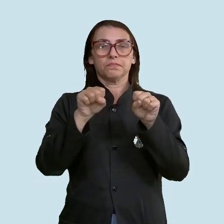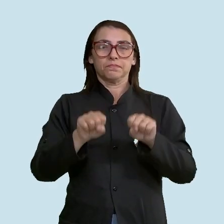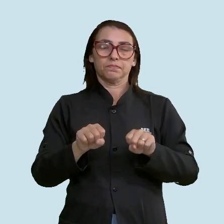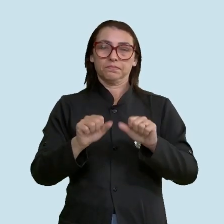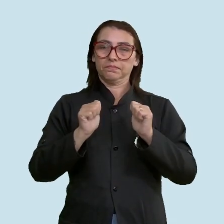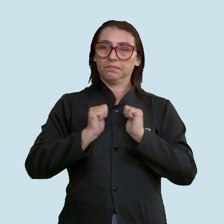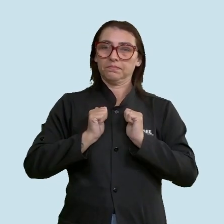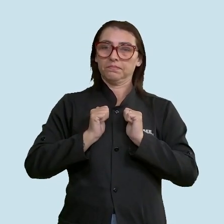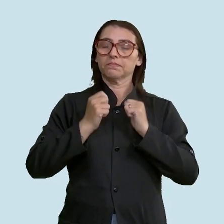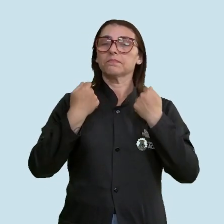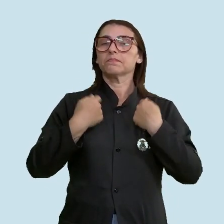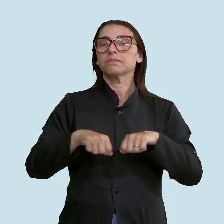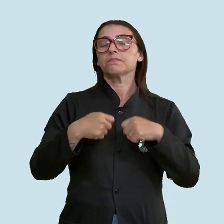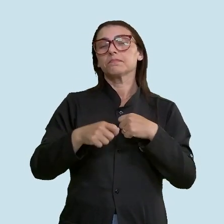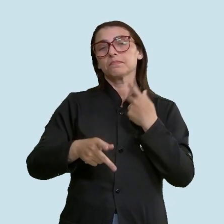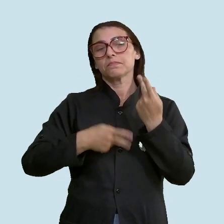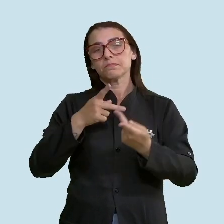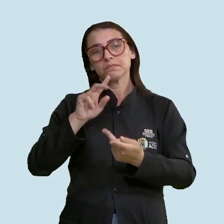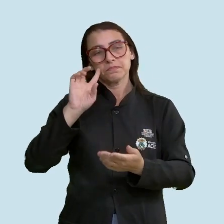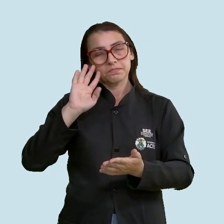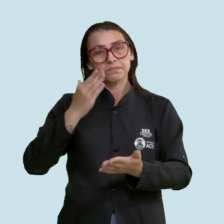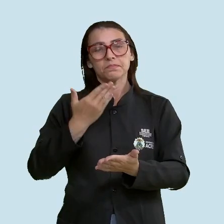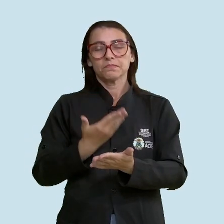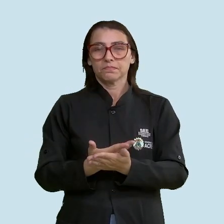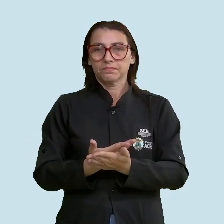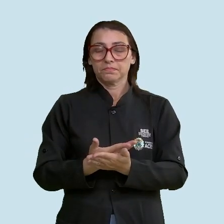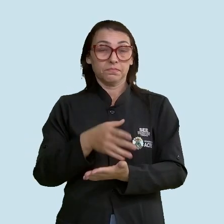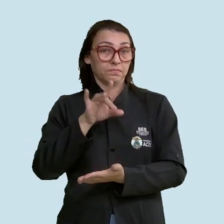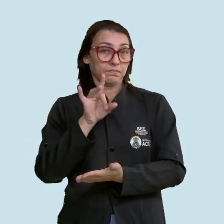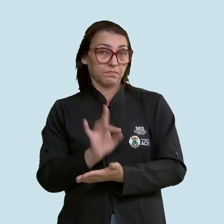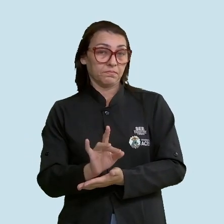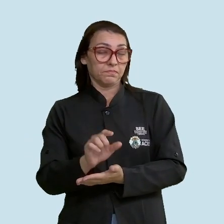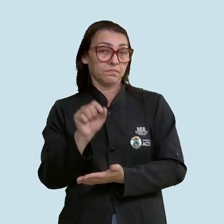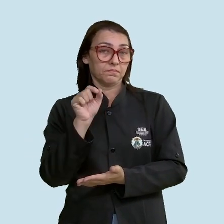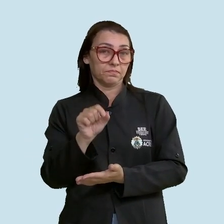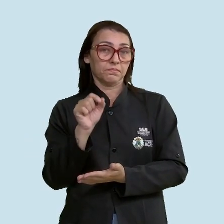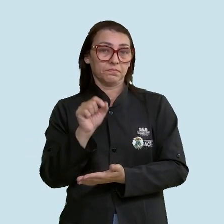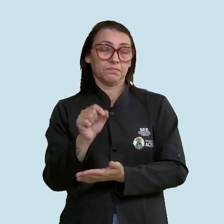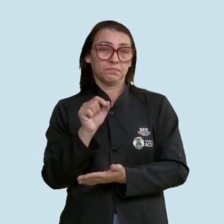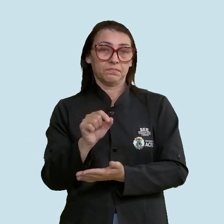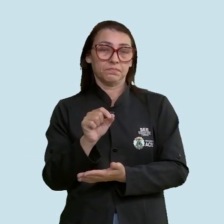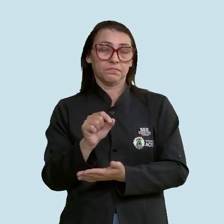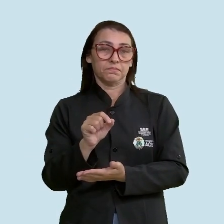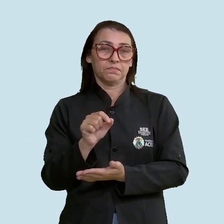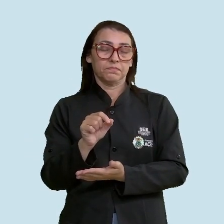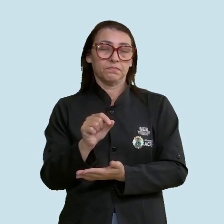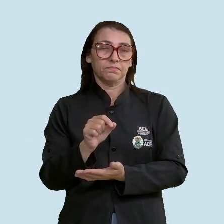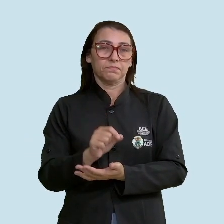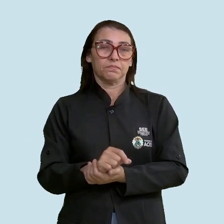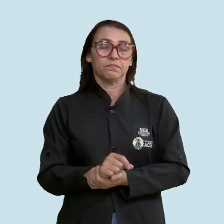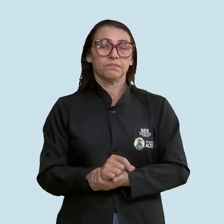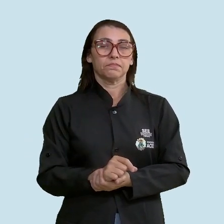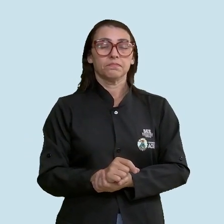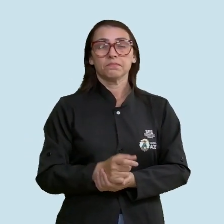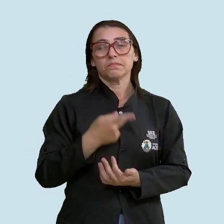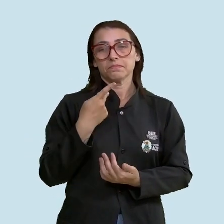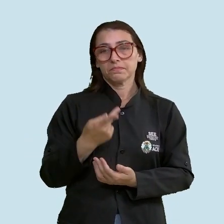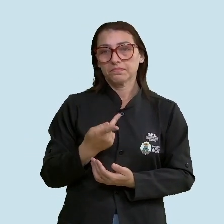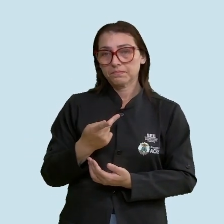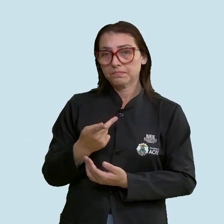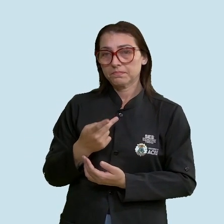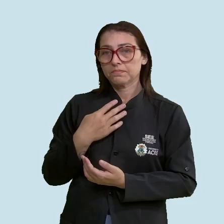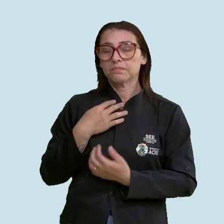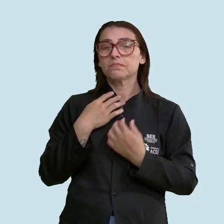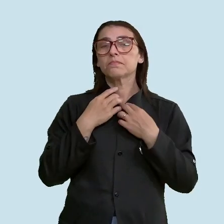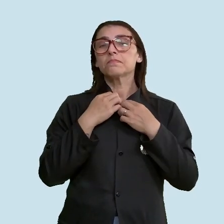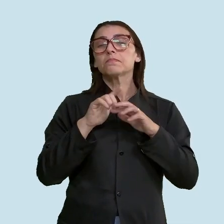precisa dizer exatamente aquilo que a gente acredita, não apenas o que a massa está dizendo. Então,